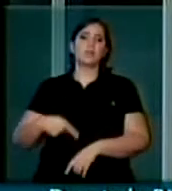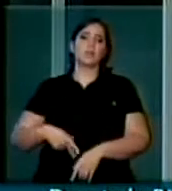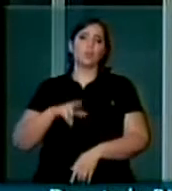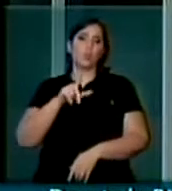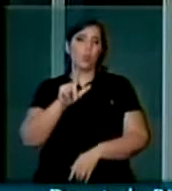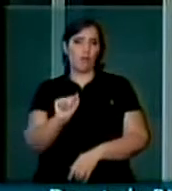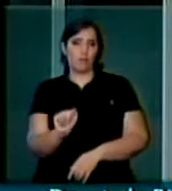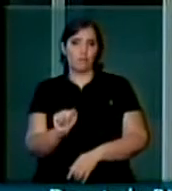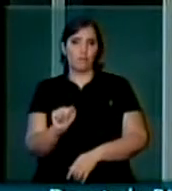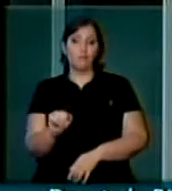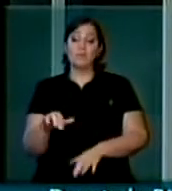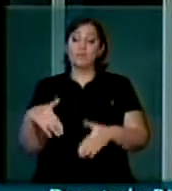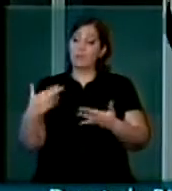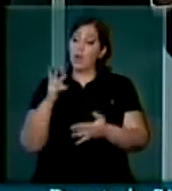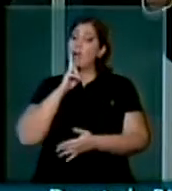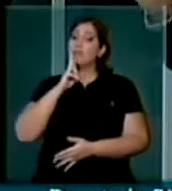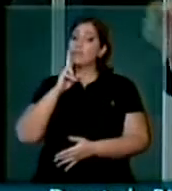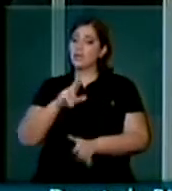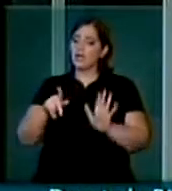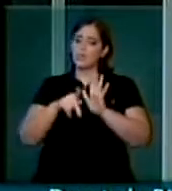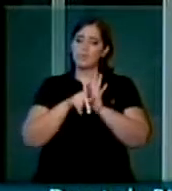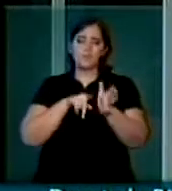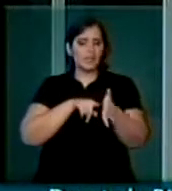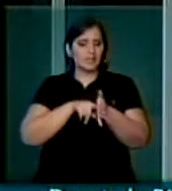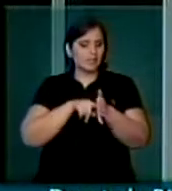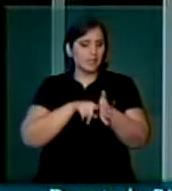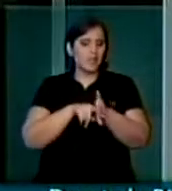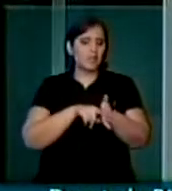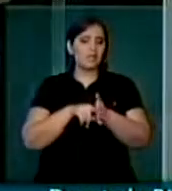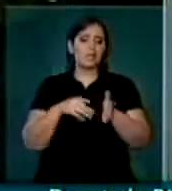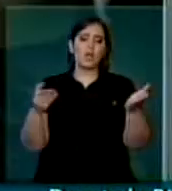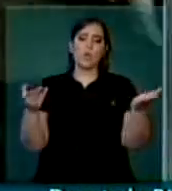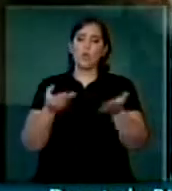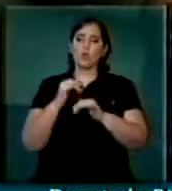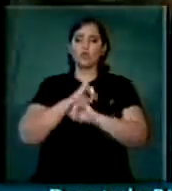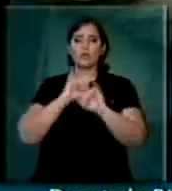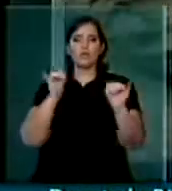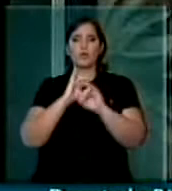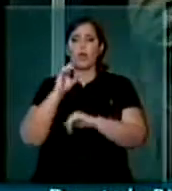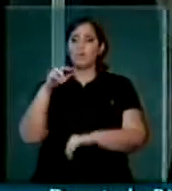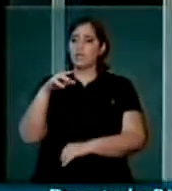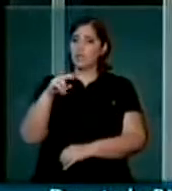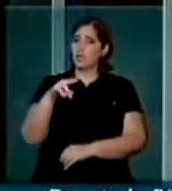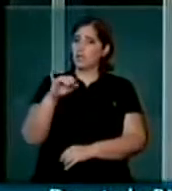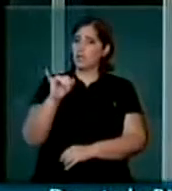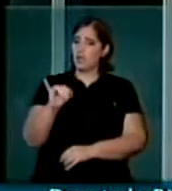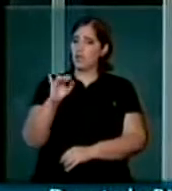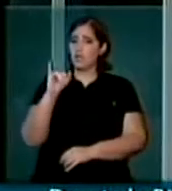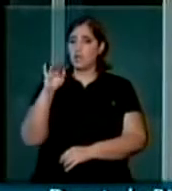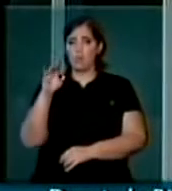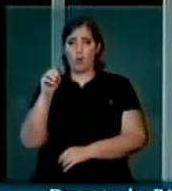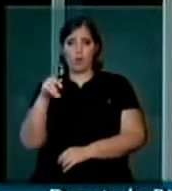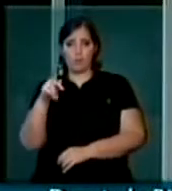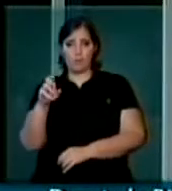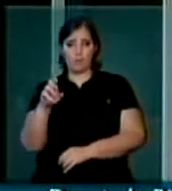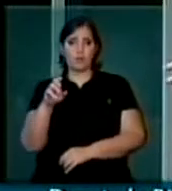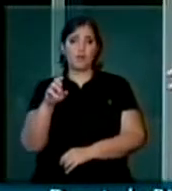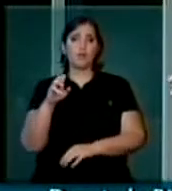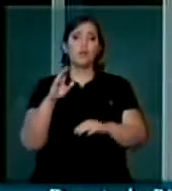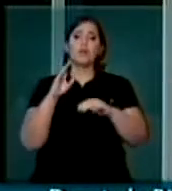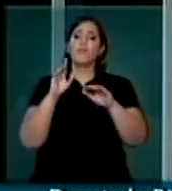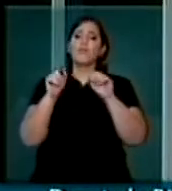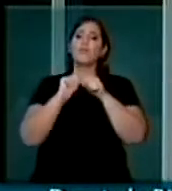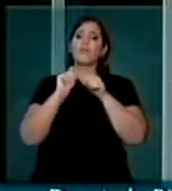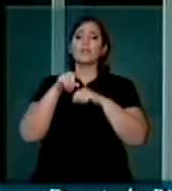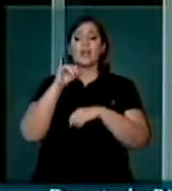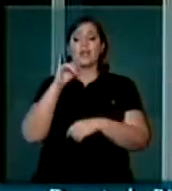O resultado da pesquisa de hoje, divulgada pelo CNI, pelo IBOPE, feita pelo